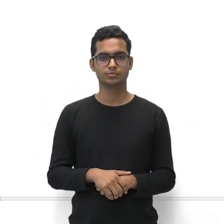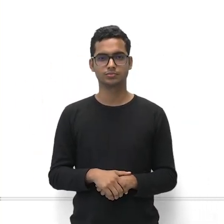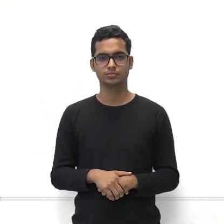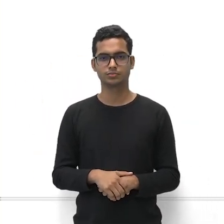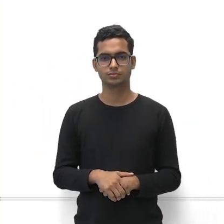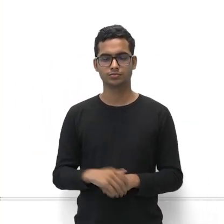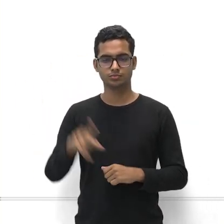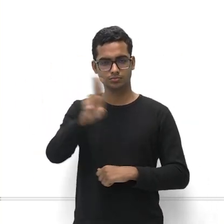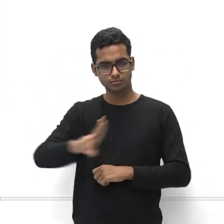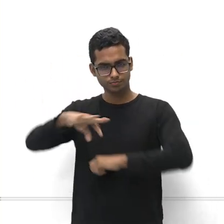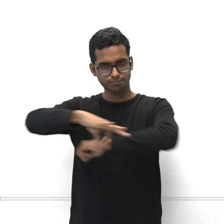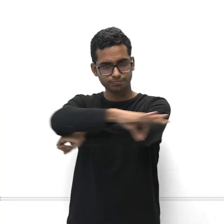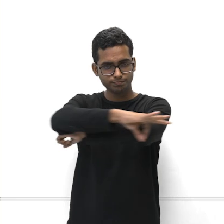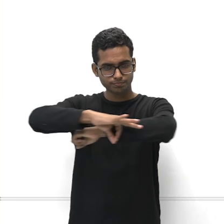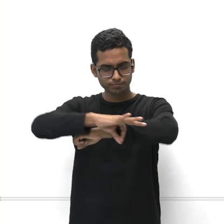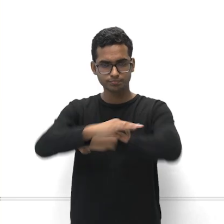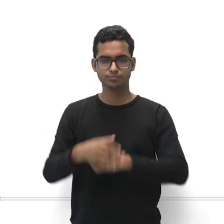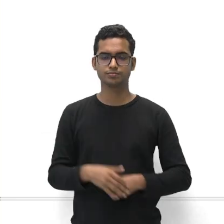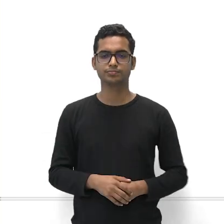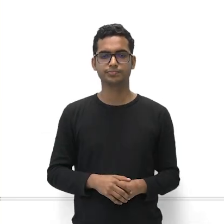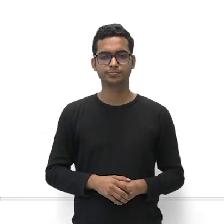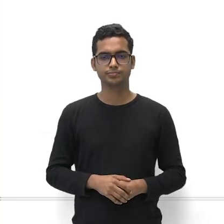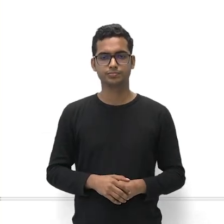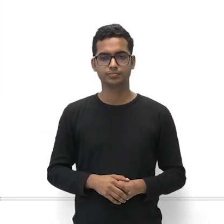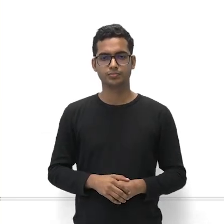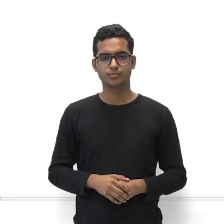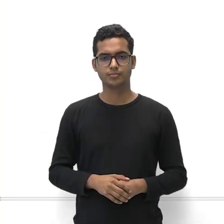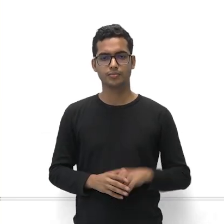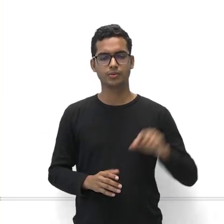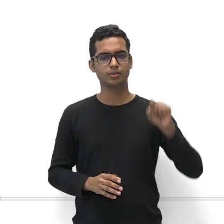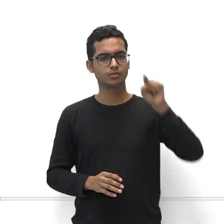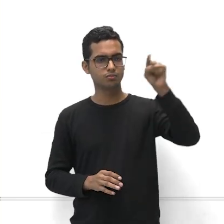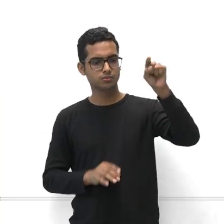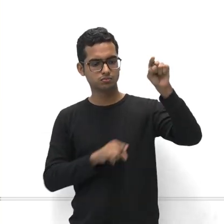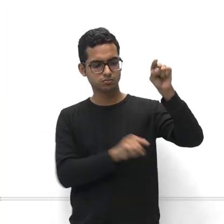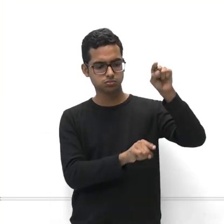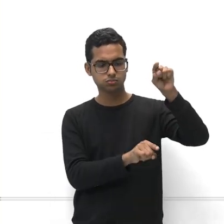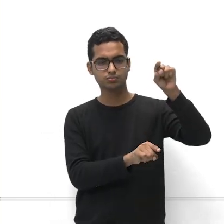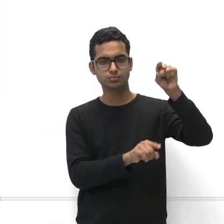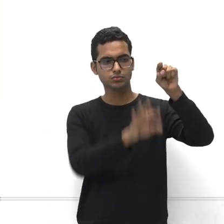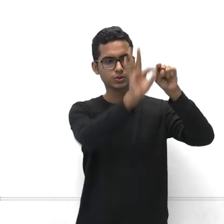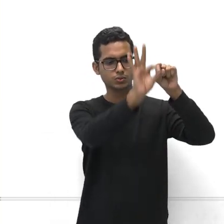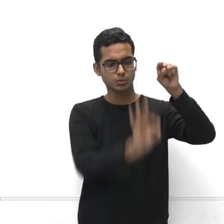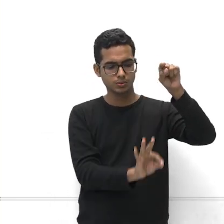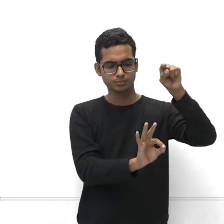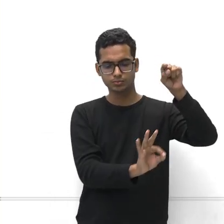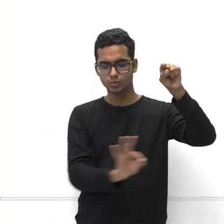une os pontos, ó. Aqui, aqui